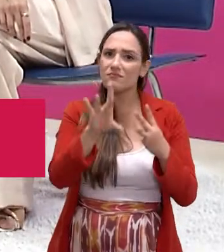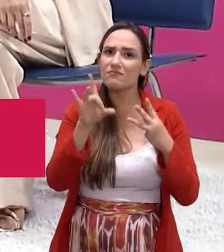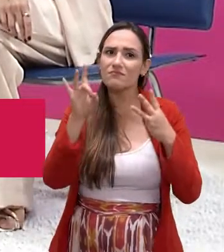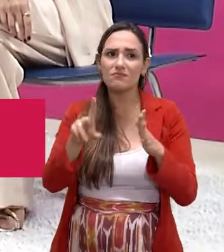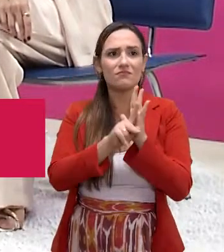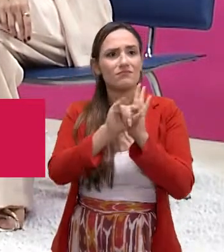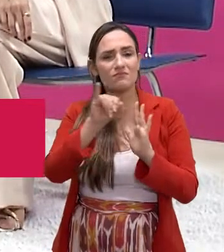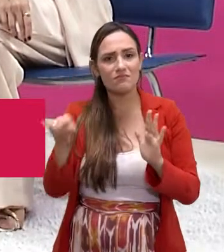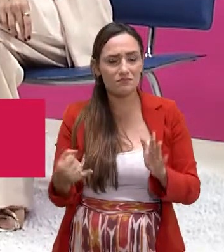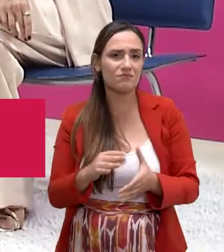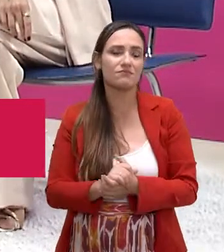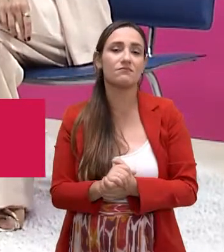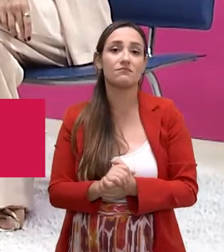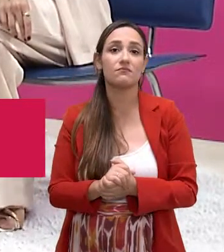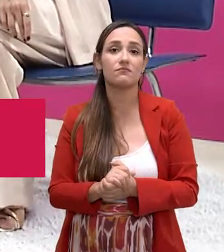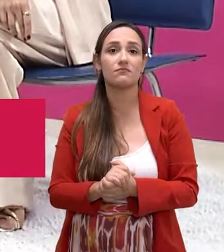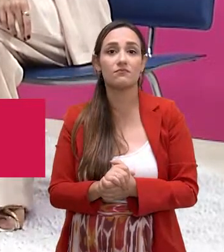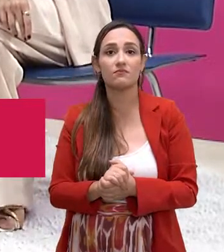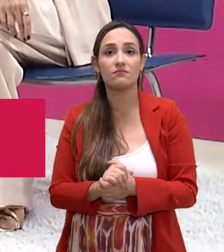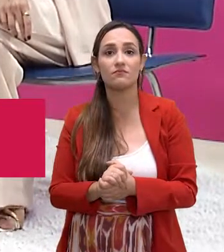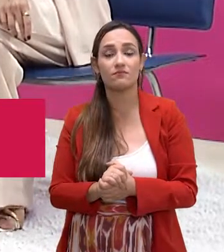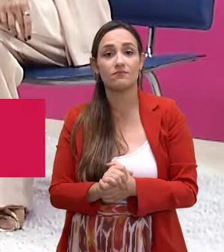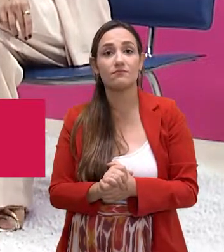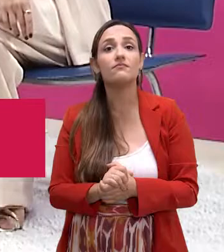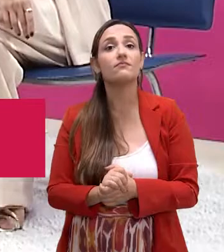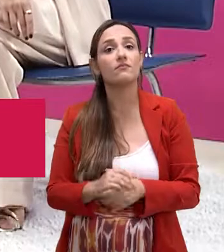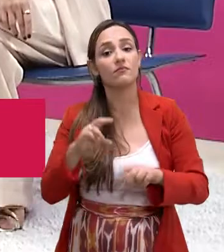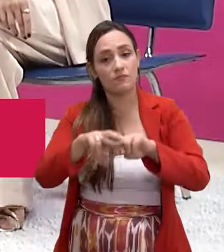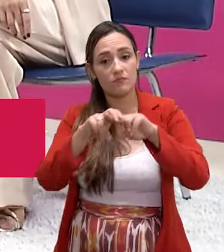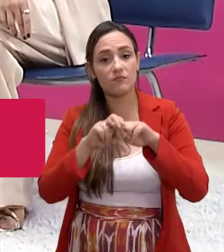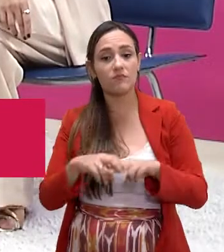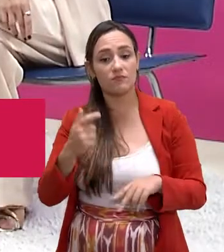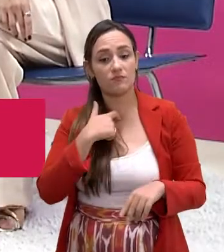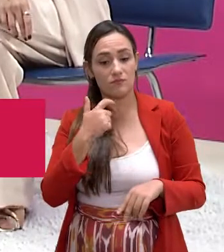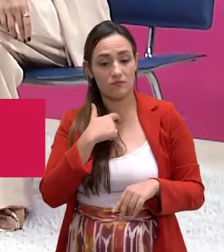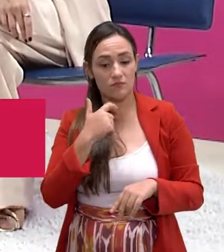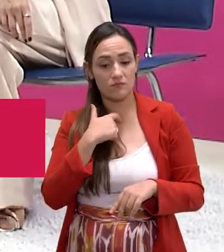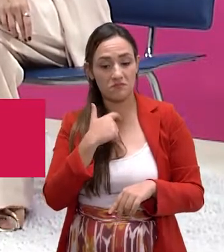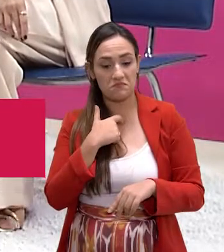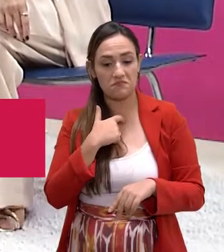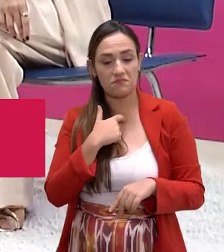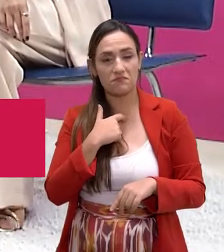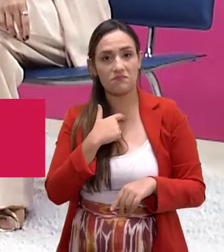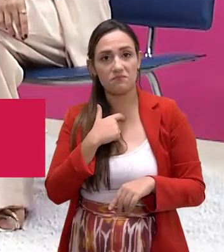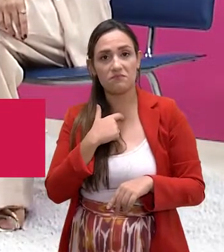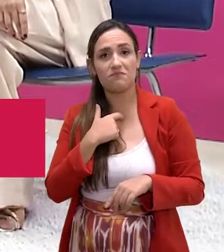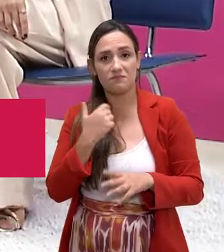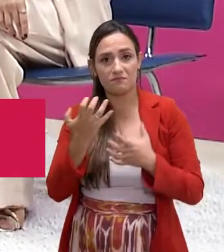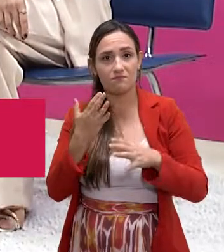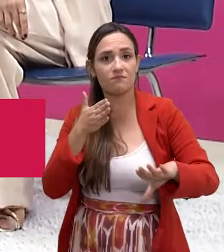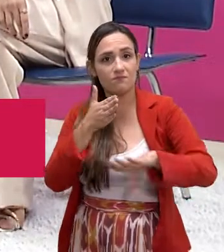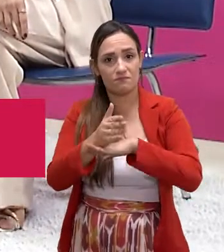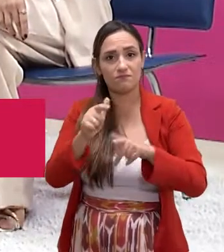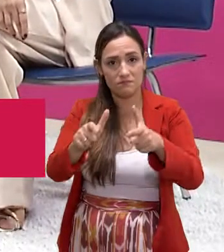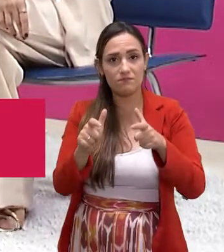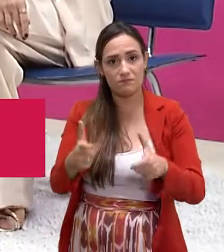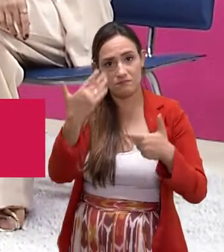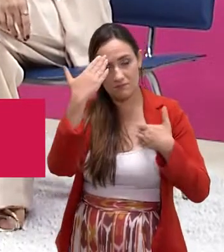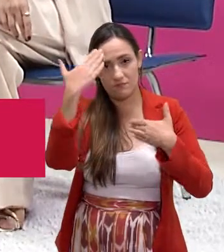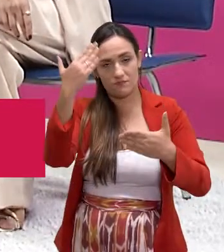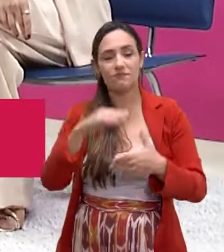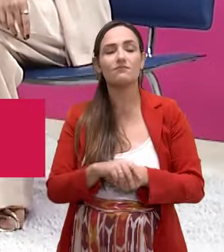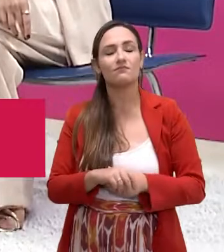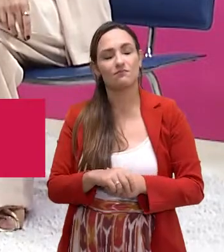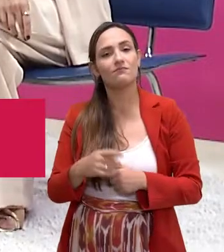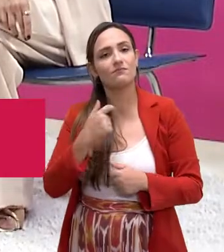ao final eu escolhi estar naquele momento, assim, para ir agradecer a última sessão, o último projeto votado, eu queria estar